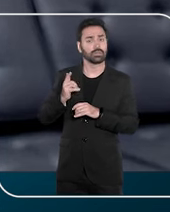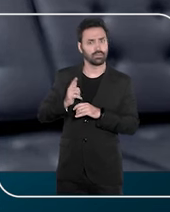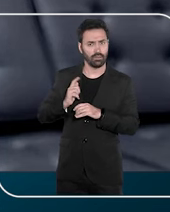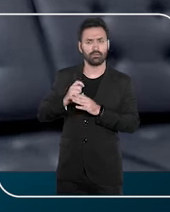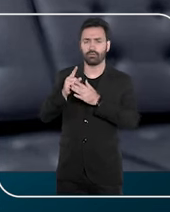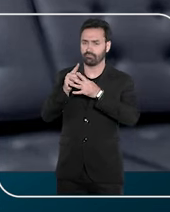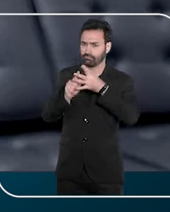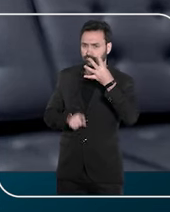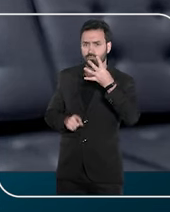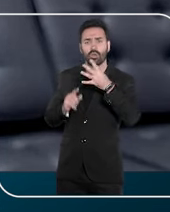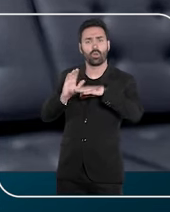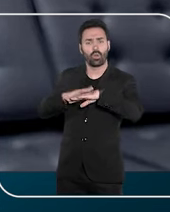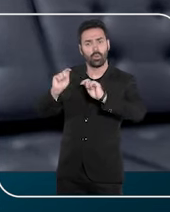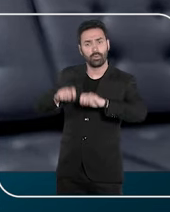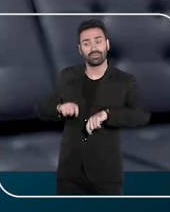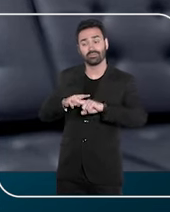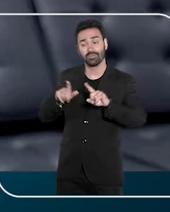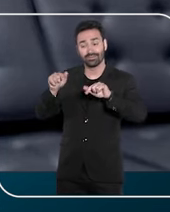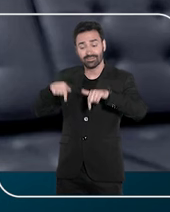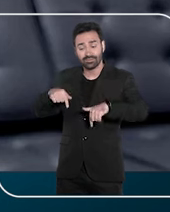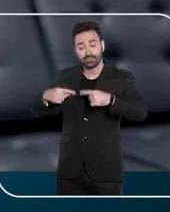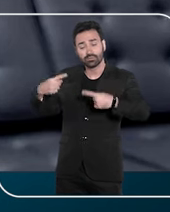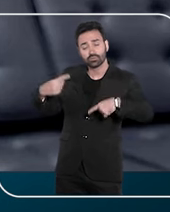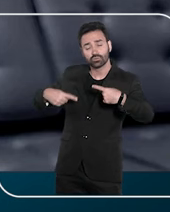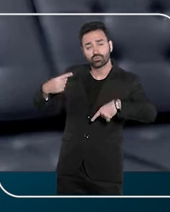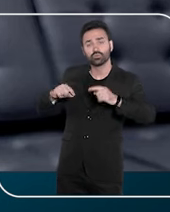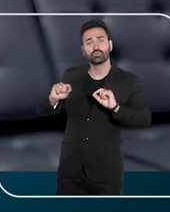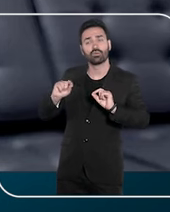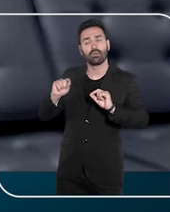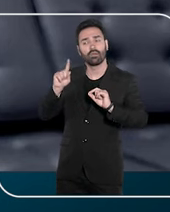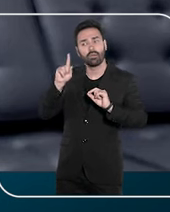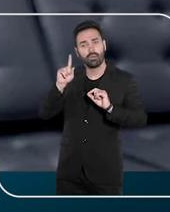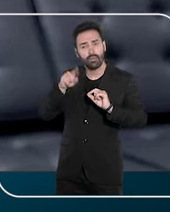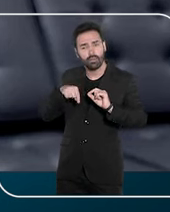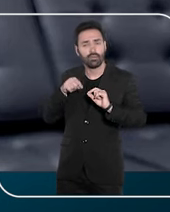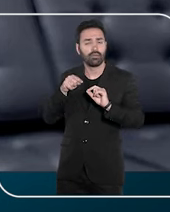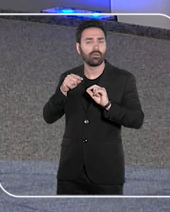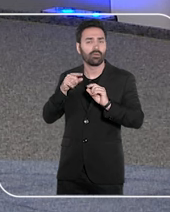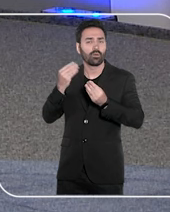STJ é a correta interpretação das leis federais.